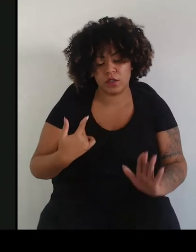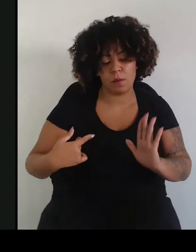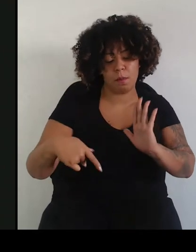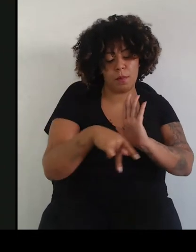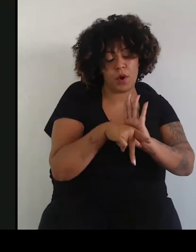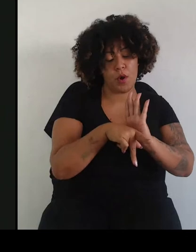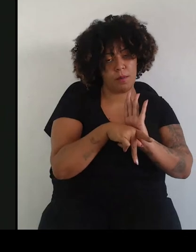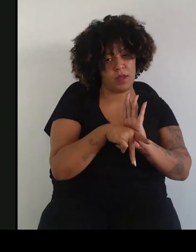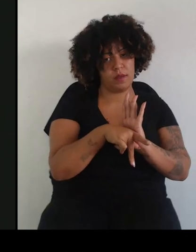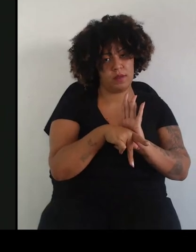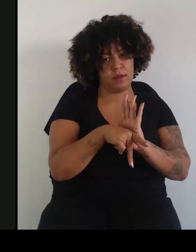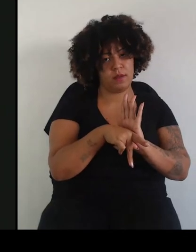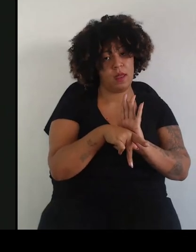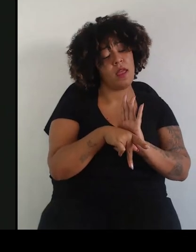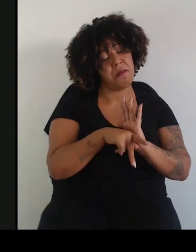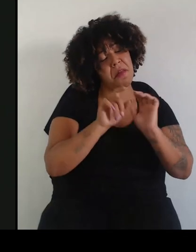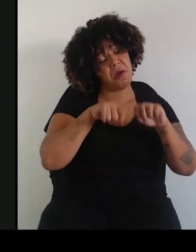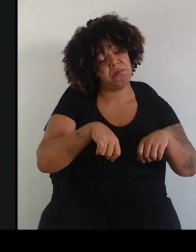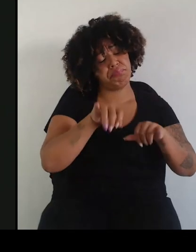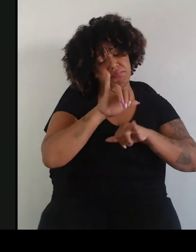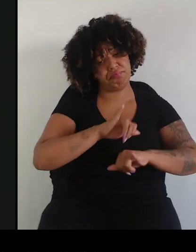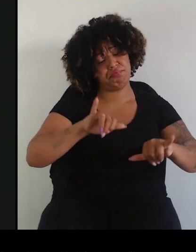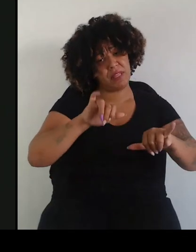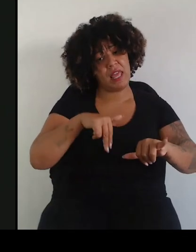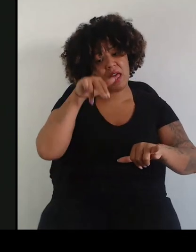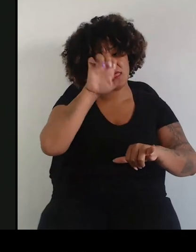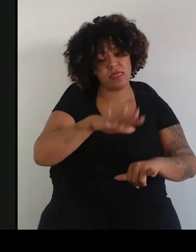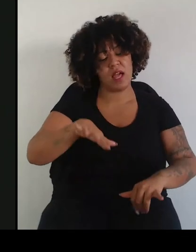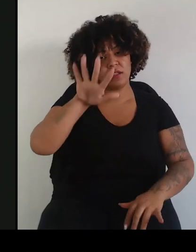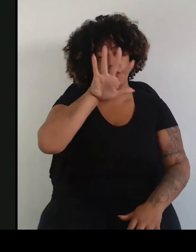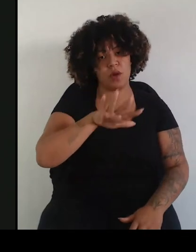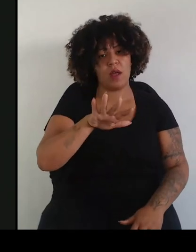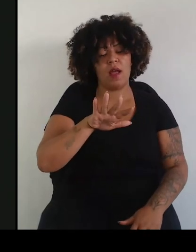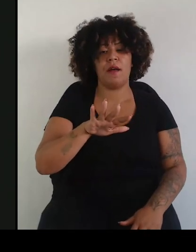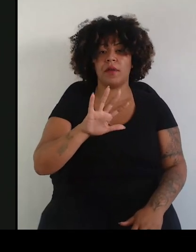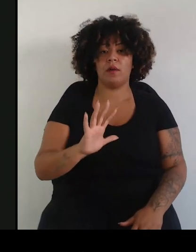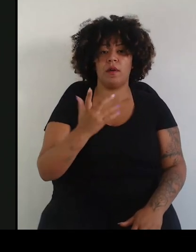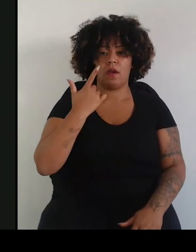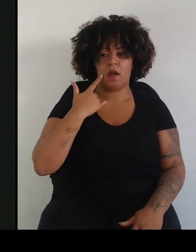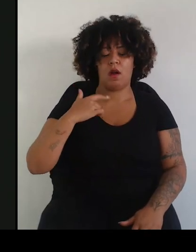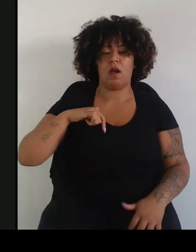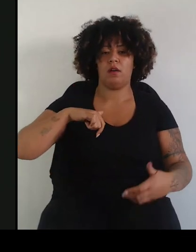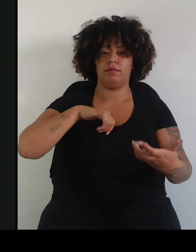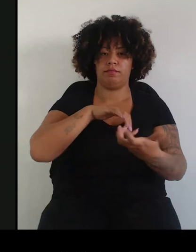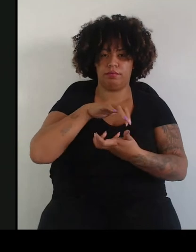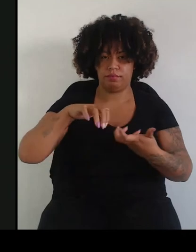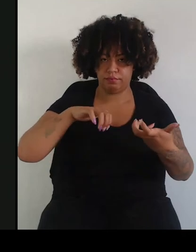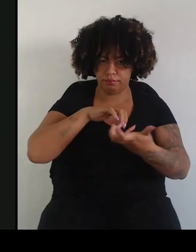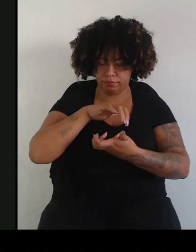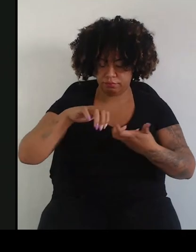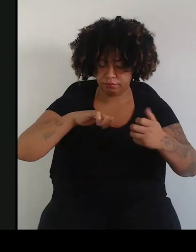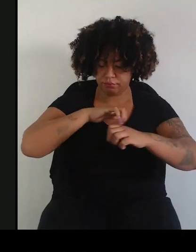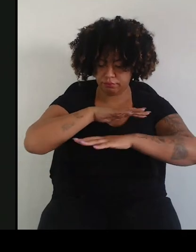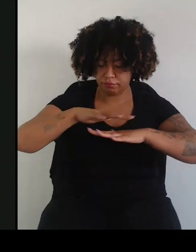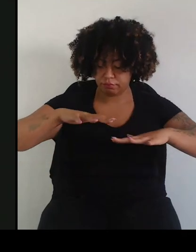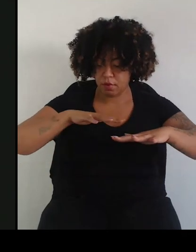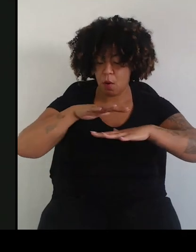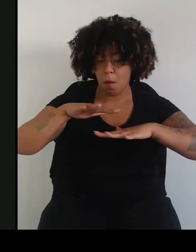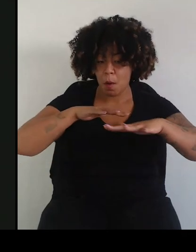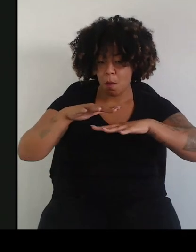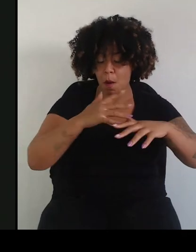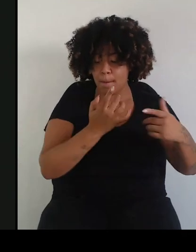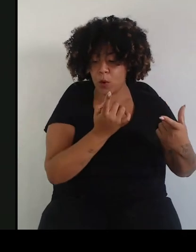diria nacional o manifeste se manifestava também ser posicionava contra Freud